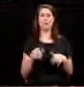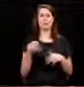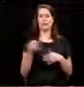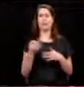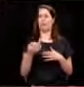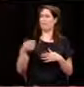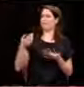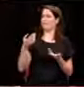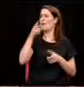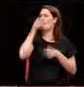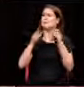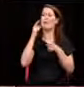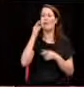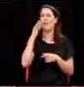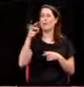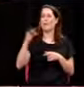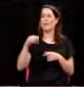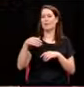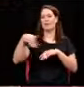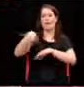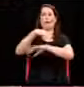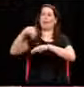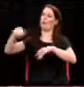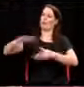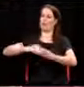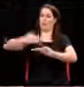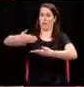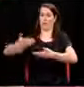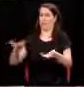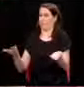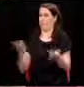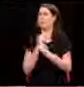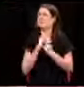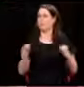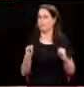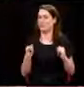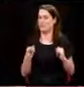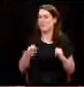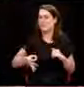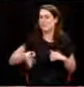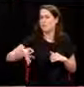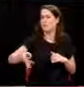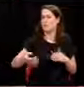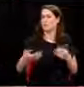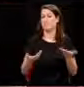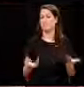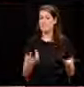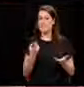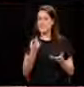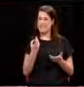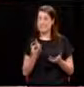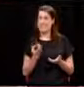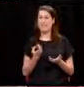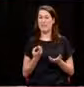qualquer sítio e em todo lado ao mesmo tempo e há de facto esta necessidade de o ter de forma portátil, num